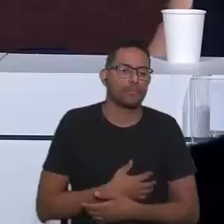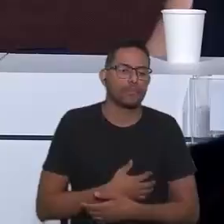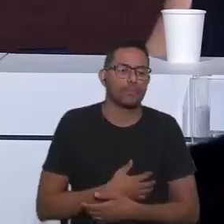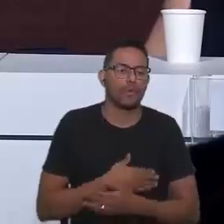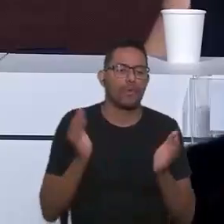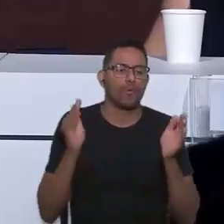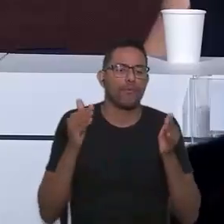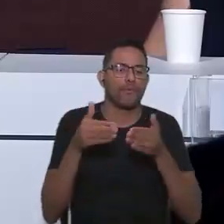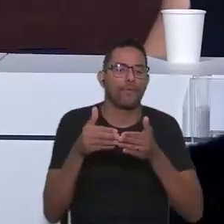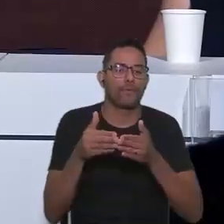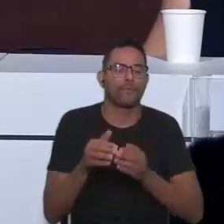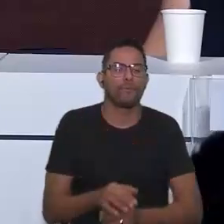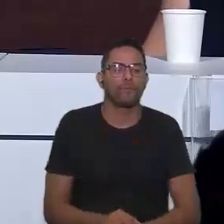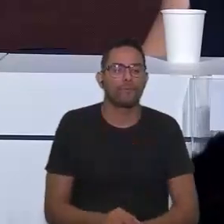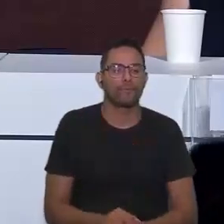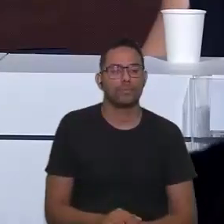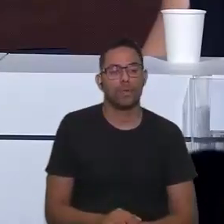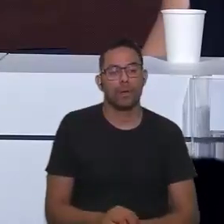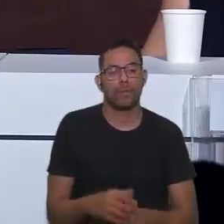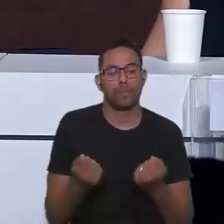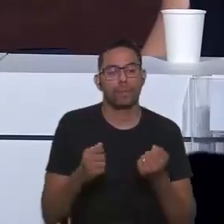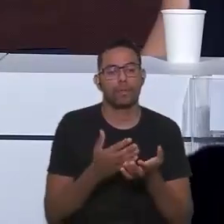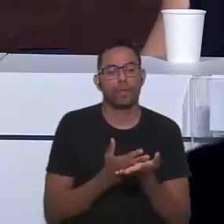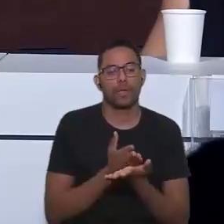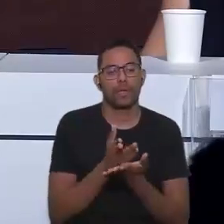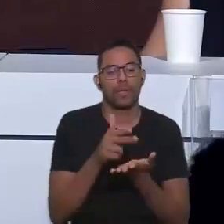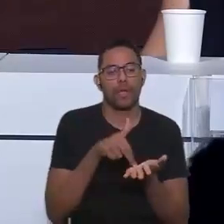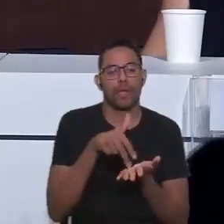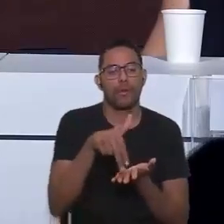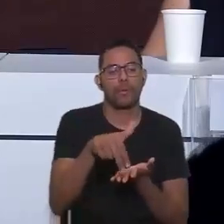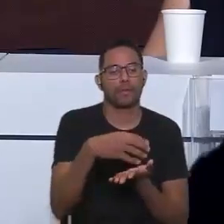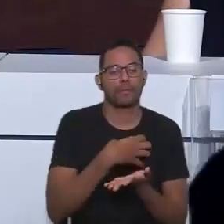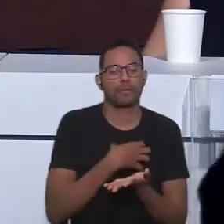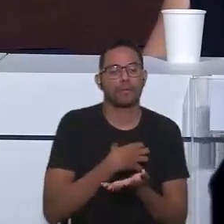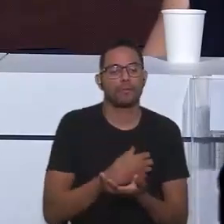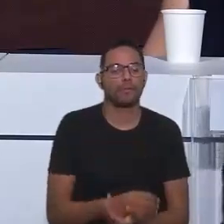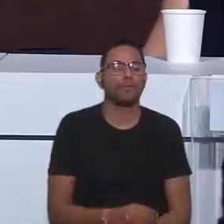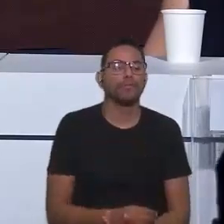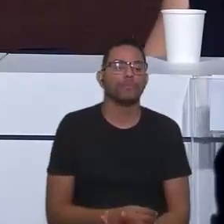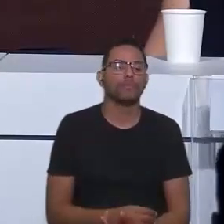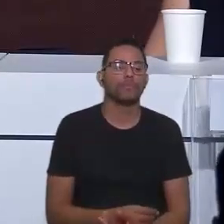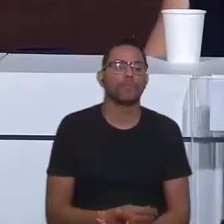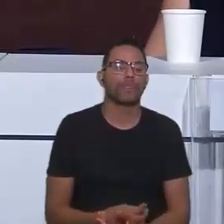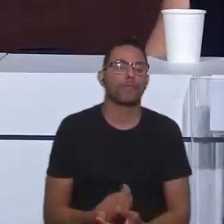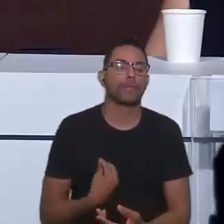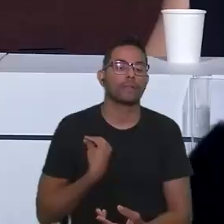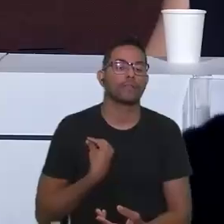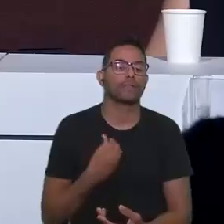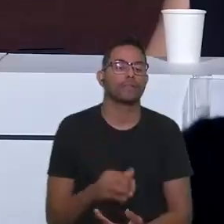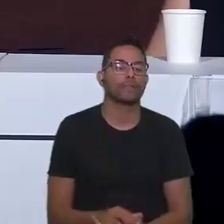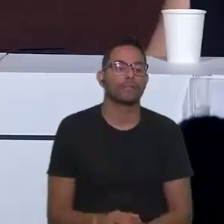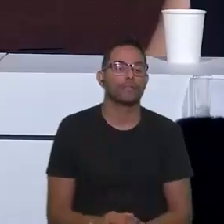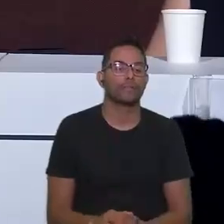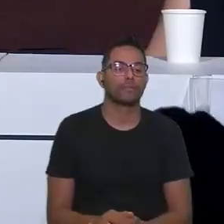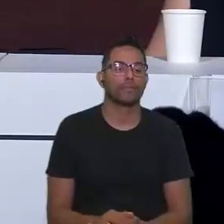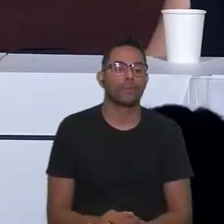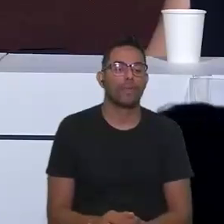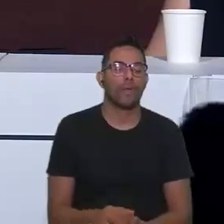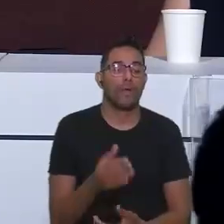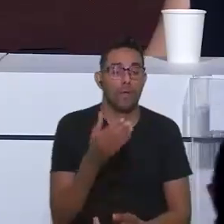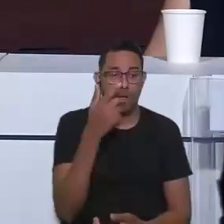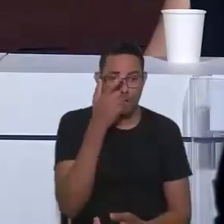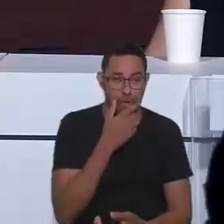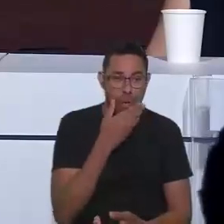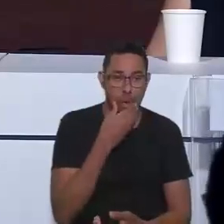desse foco lá ao fundo para o qual é preciso caminhar e faz sentido continuar a caminhar, existe. E eu, como homem,